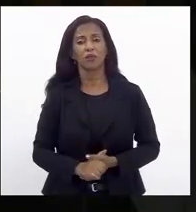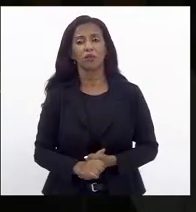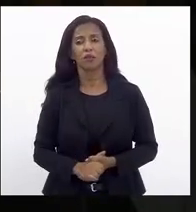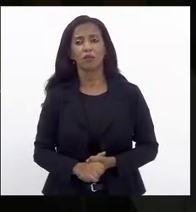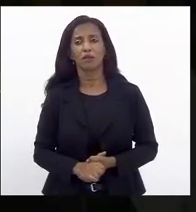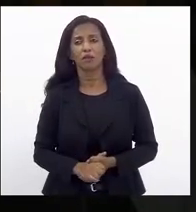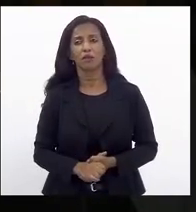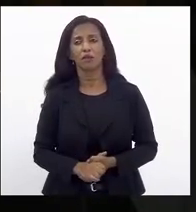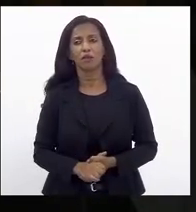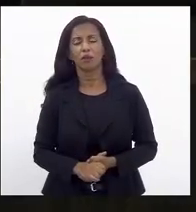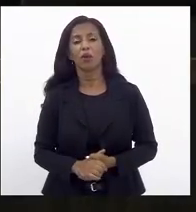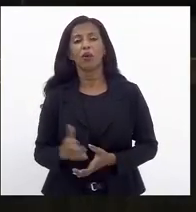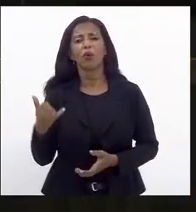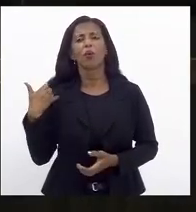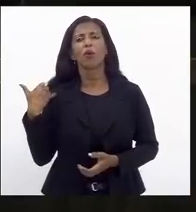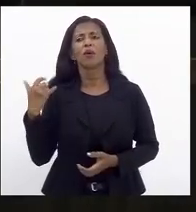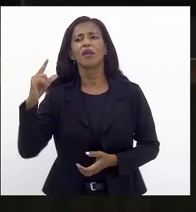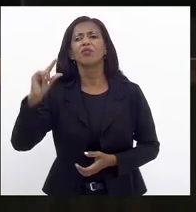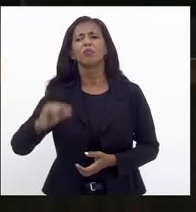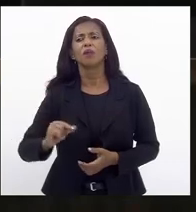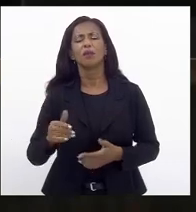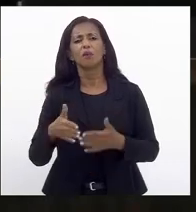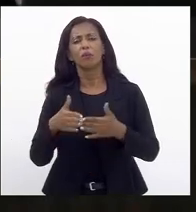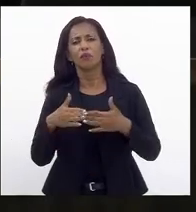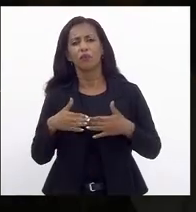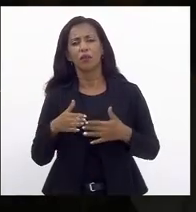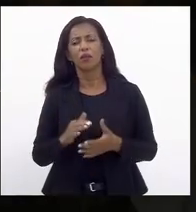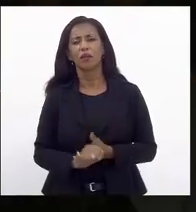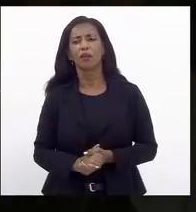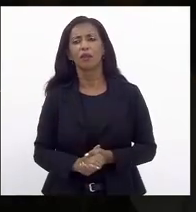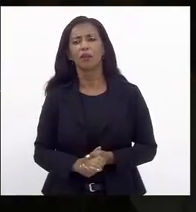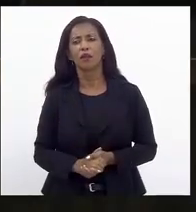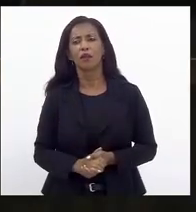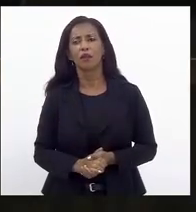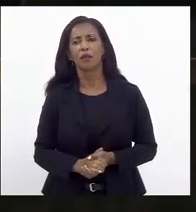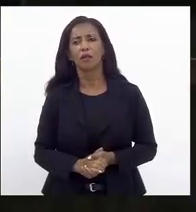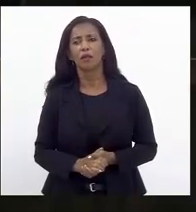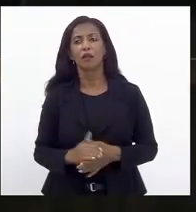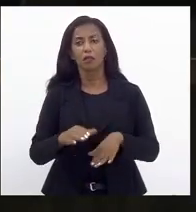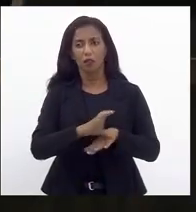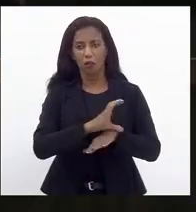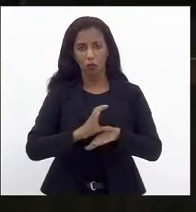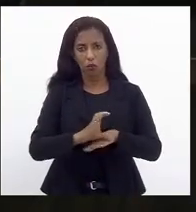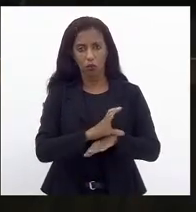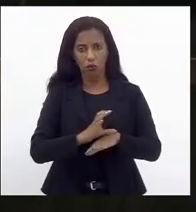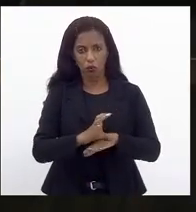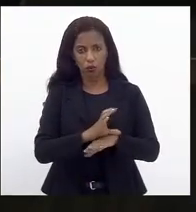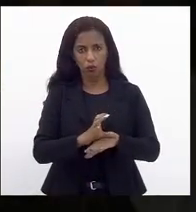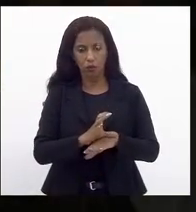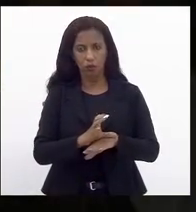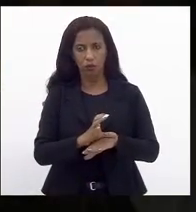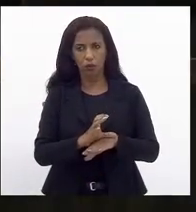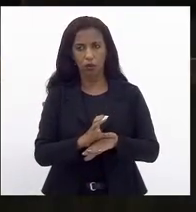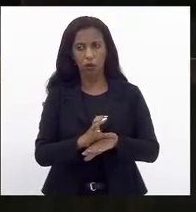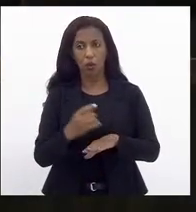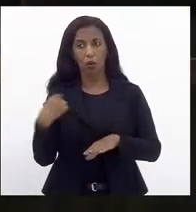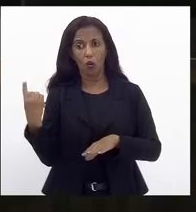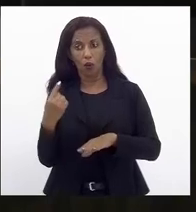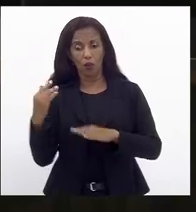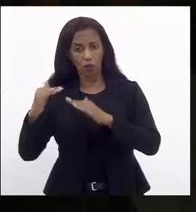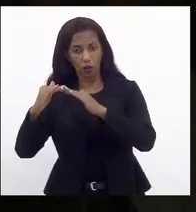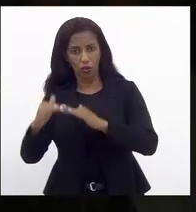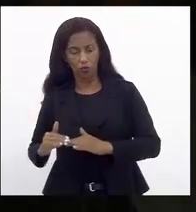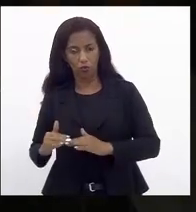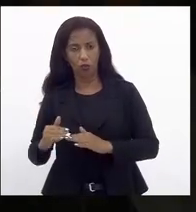é Então qual a idade media por favor então a idade mínima tá na constituição que é o congresso aprovou o congresso e nós gerou